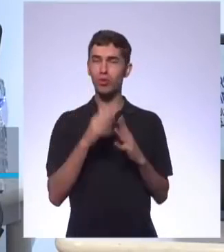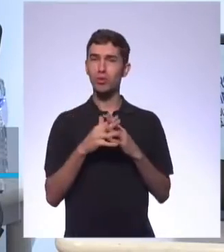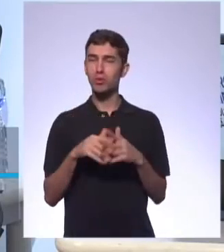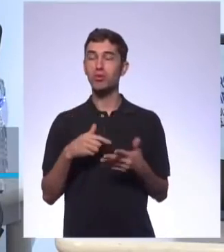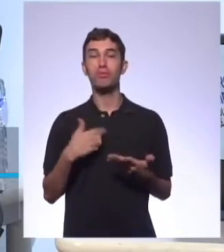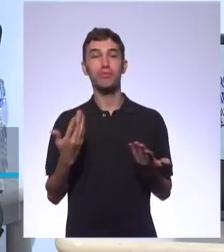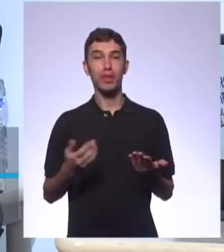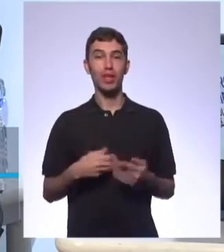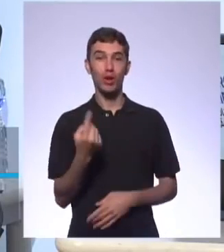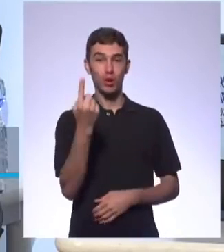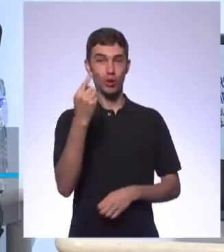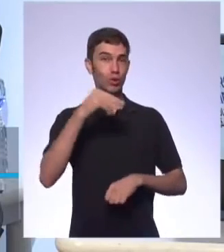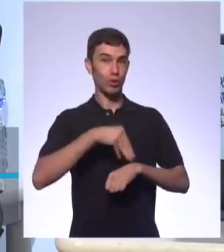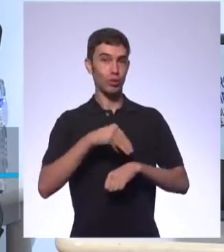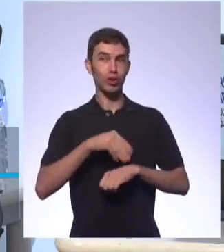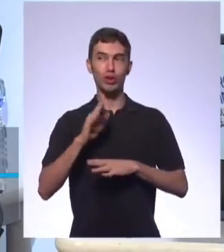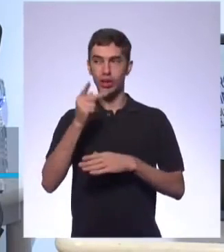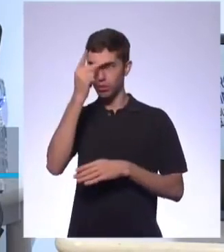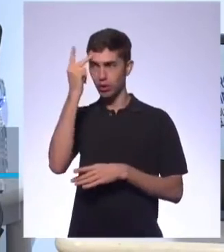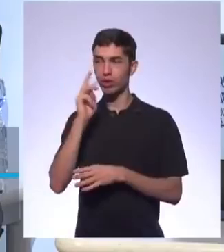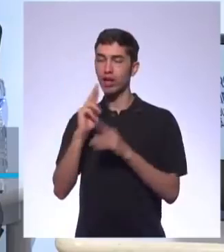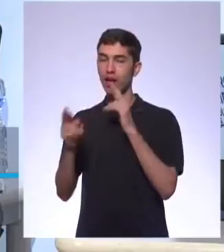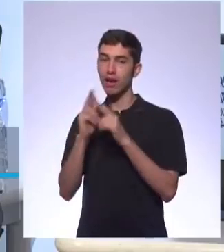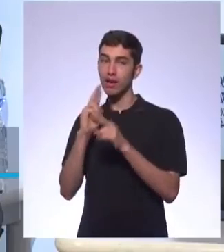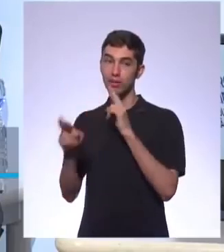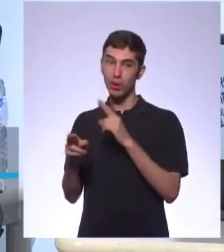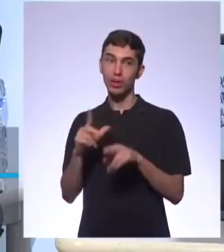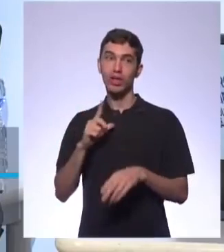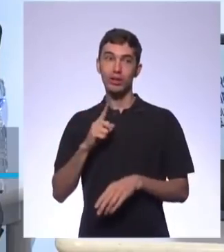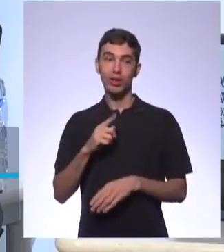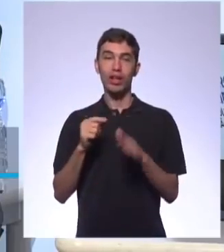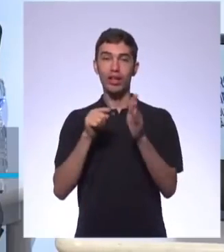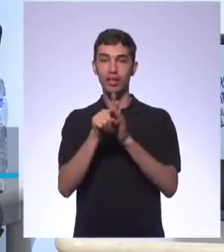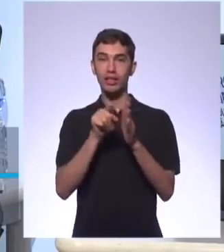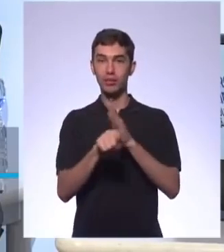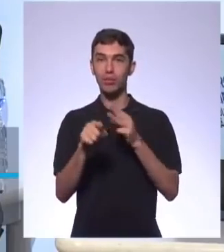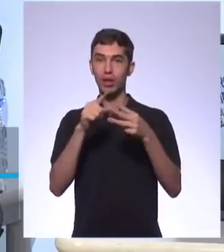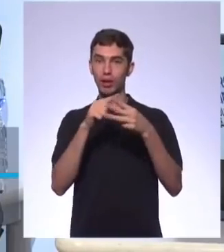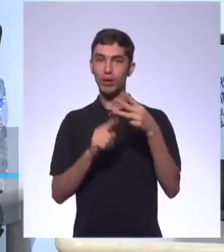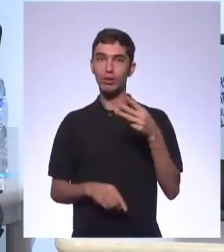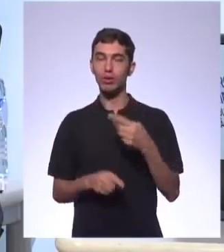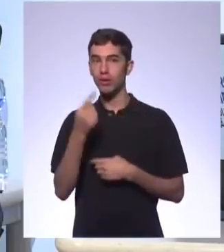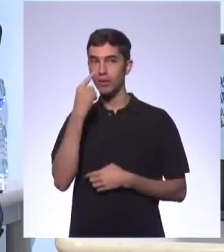um minutinho, já vi que vocês estão respondendo aí, para vocês responderem essas perguntinhas que estão na